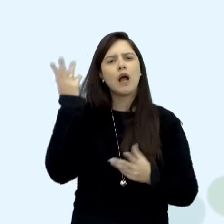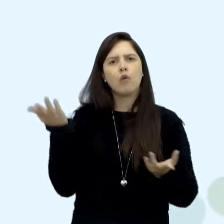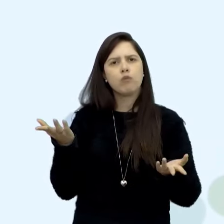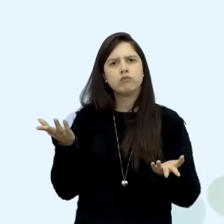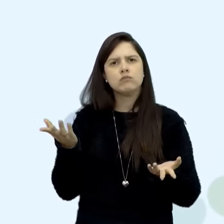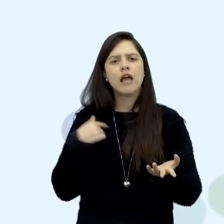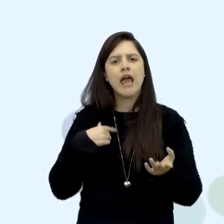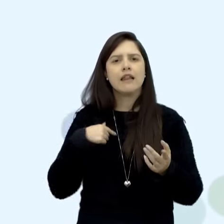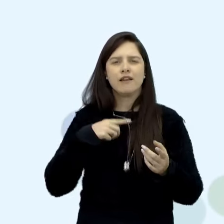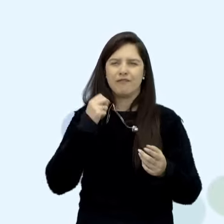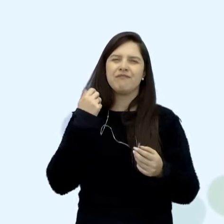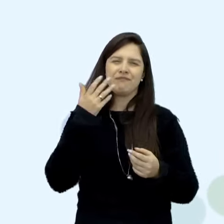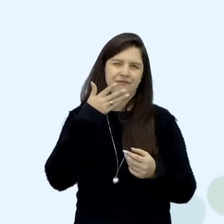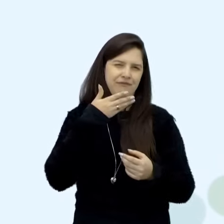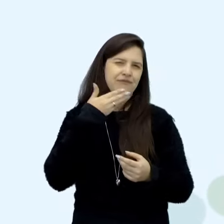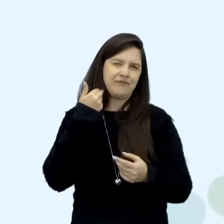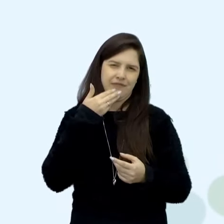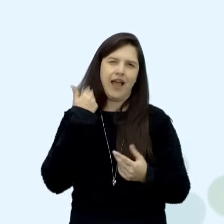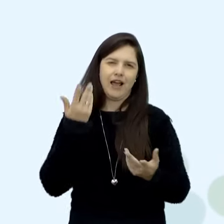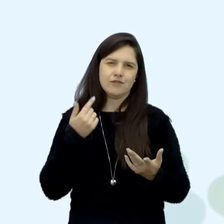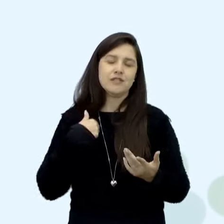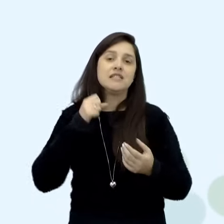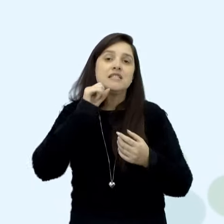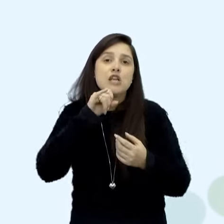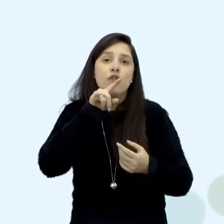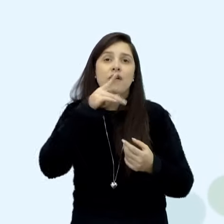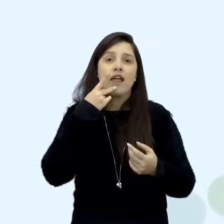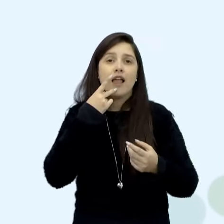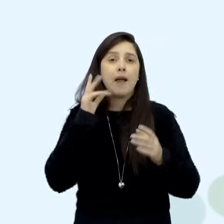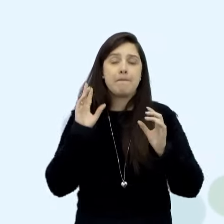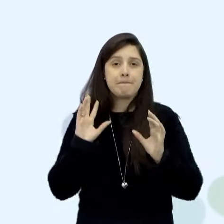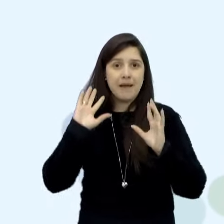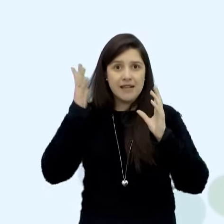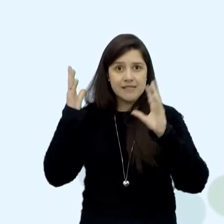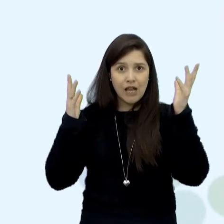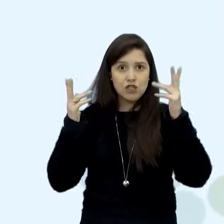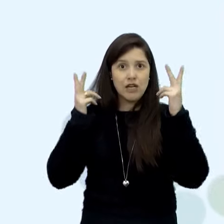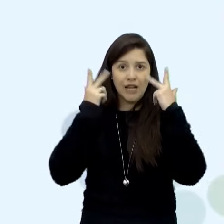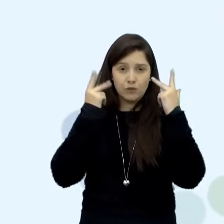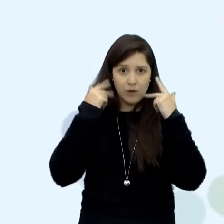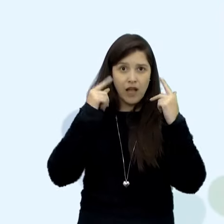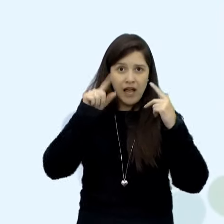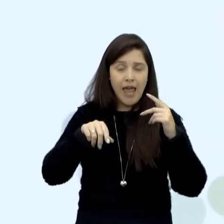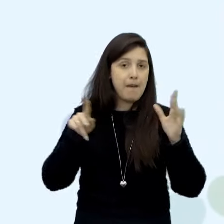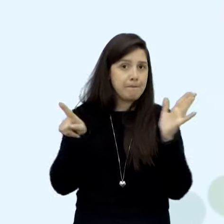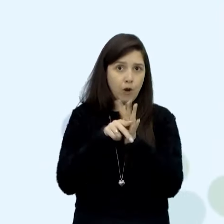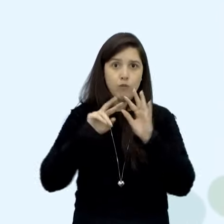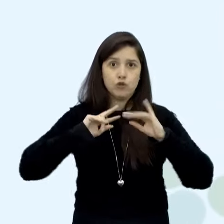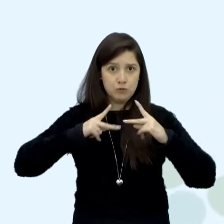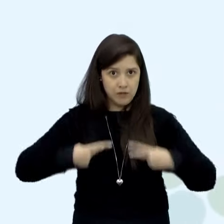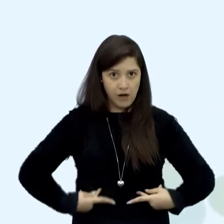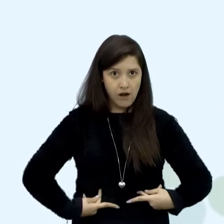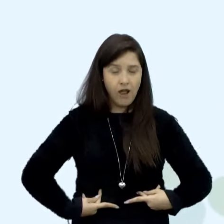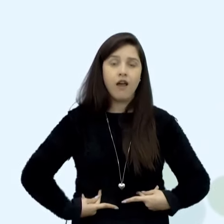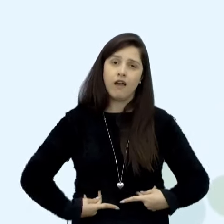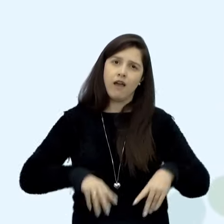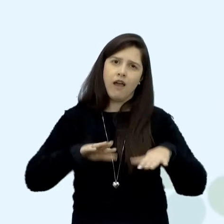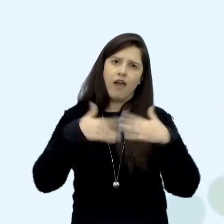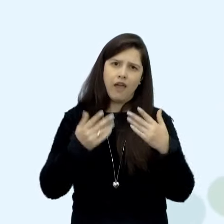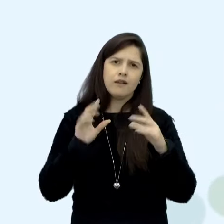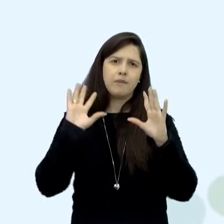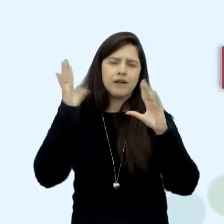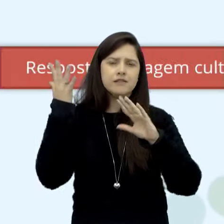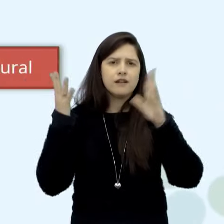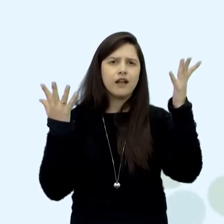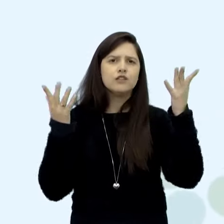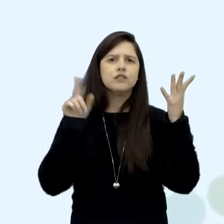é bem fácil, né? Se eu falei para vocês que a paisagem cultural ela é fruto das ações humanas, então essa